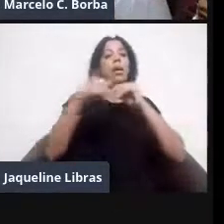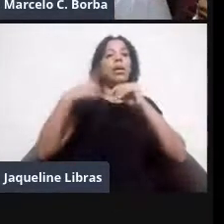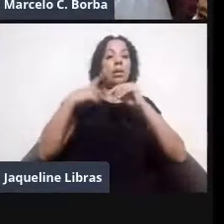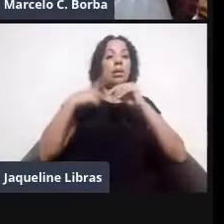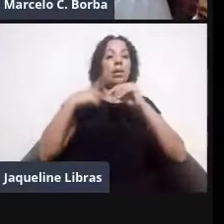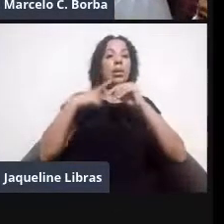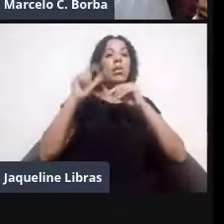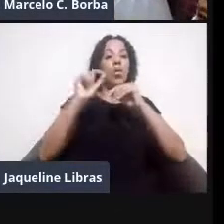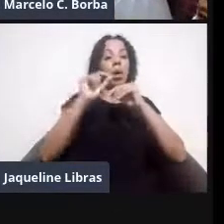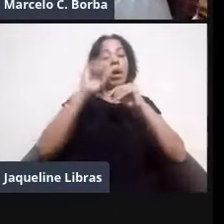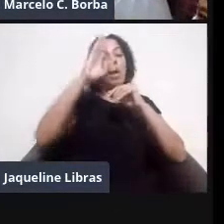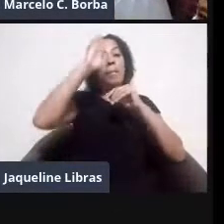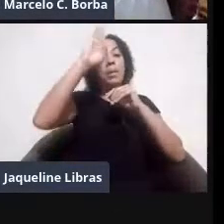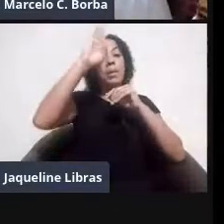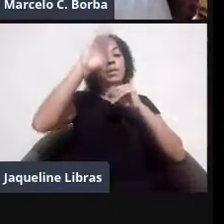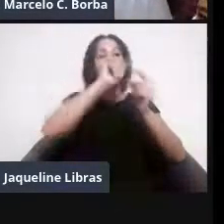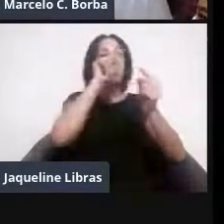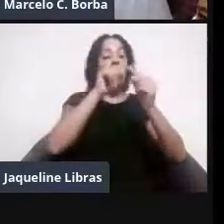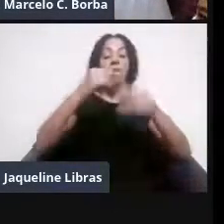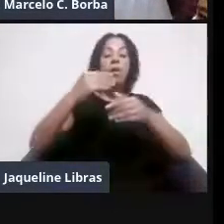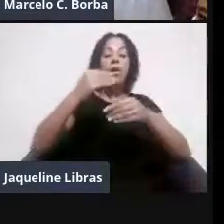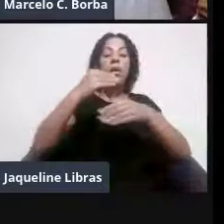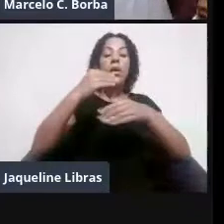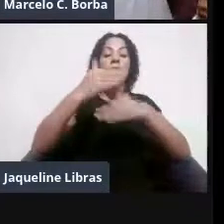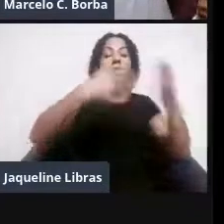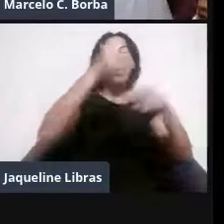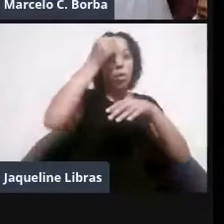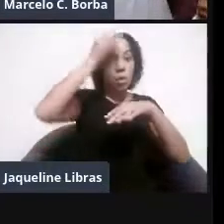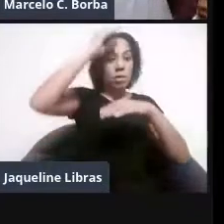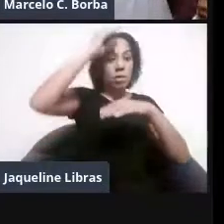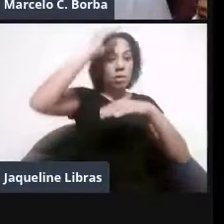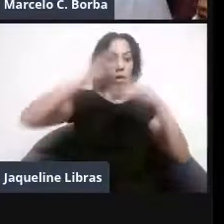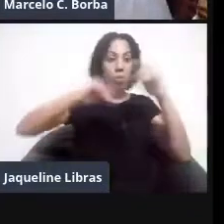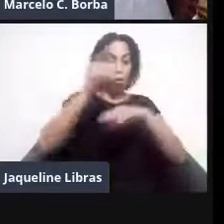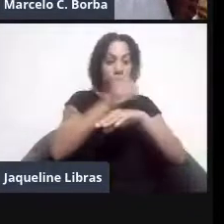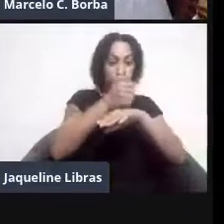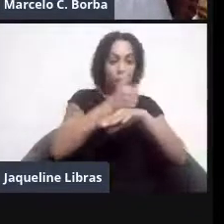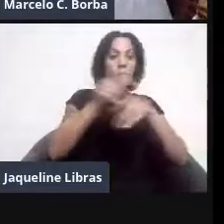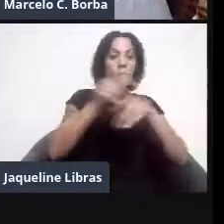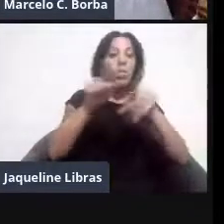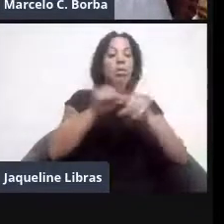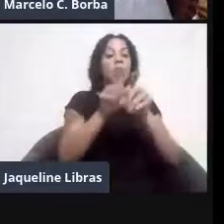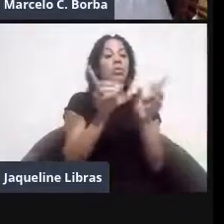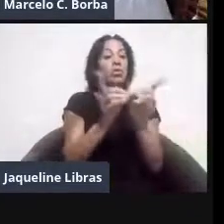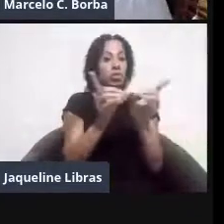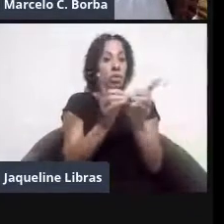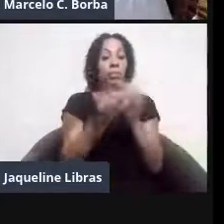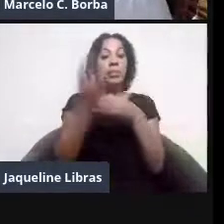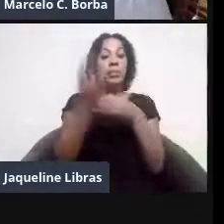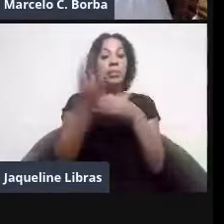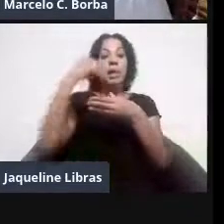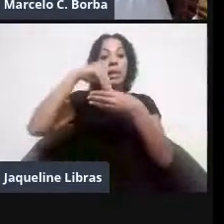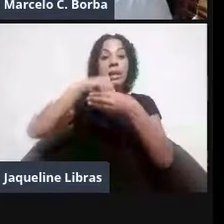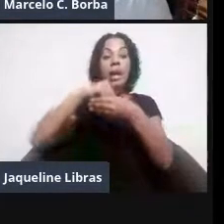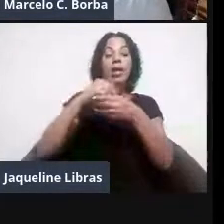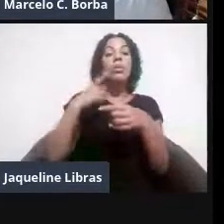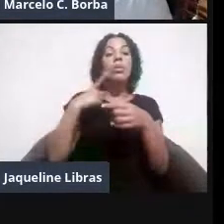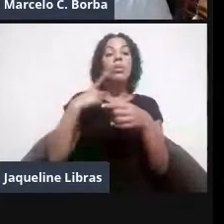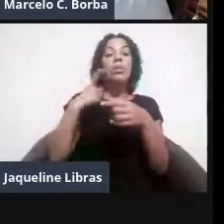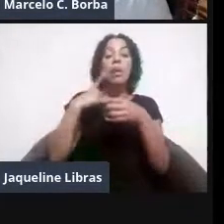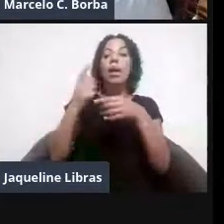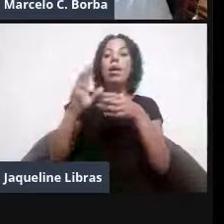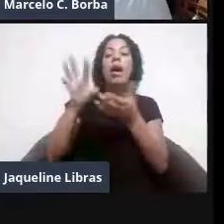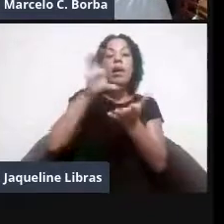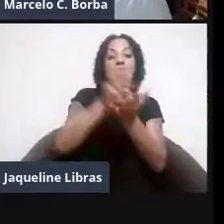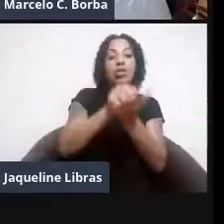premissa desenvolver o conhecimento profissional matemático e didático, e dentro das amostras de prática, dentro dos registros